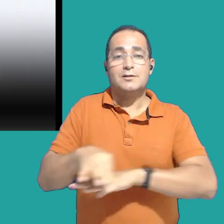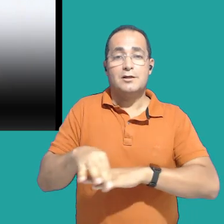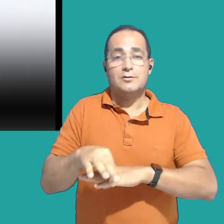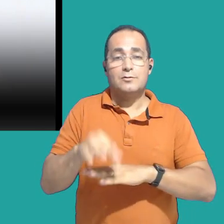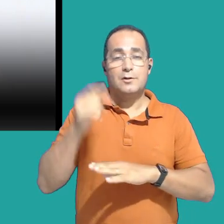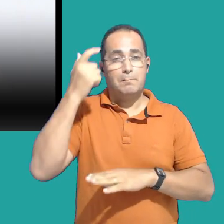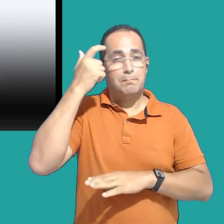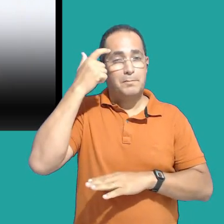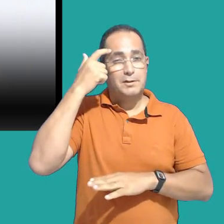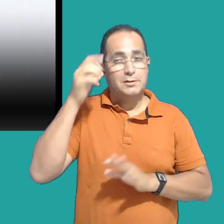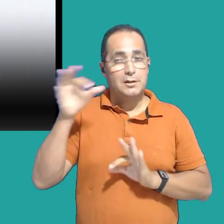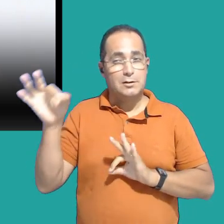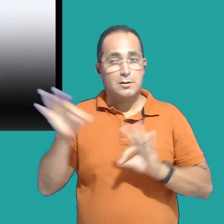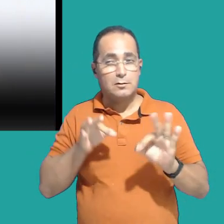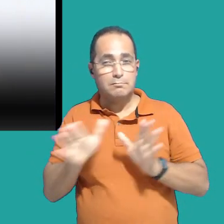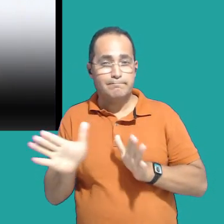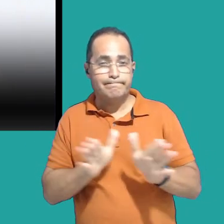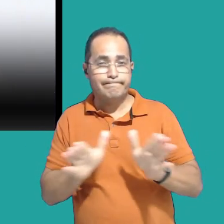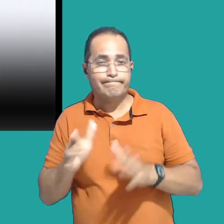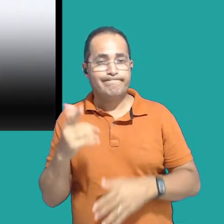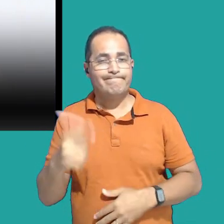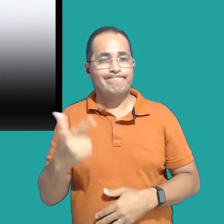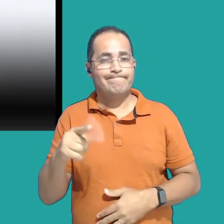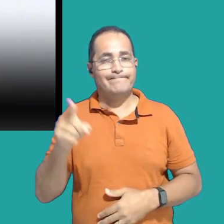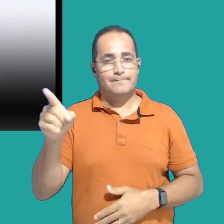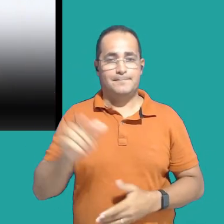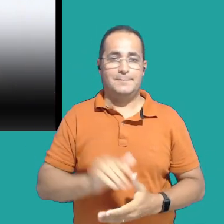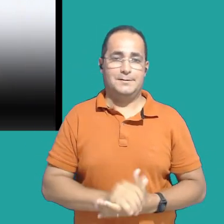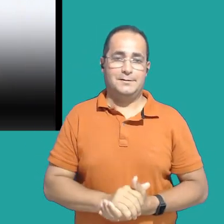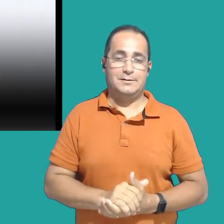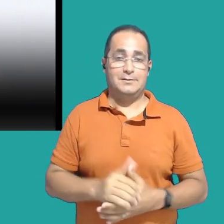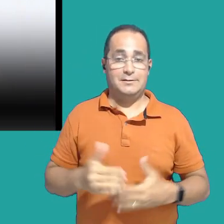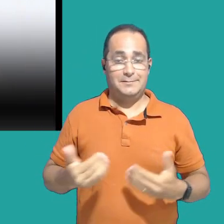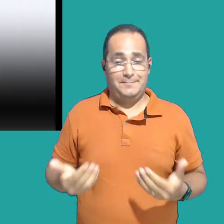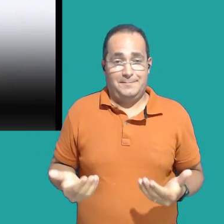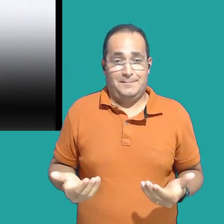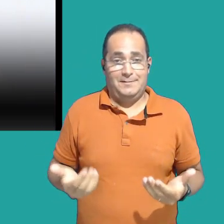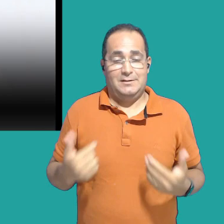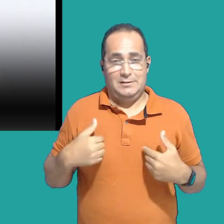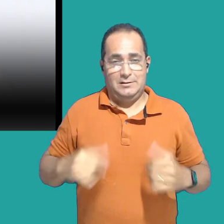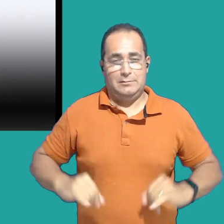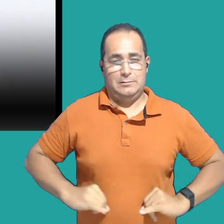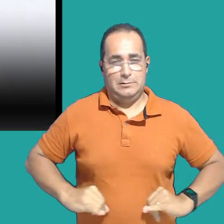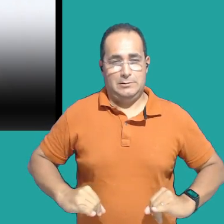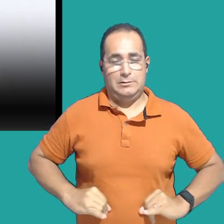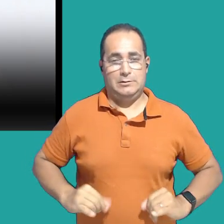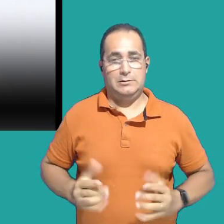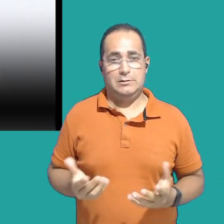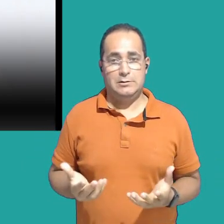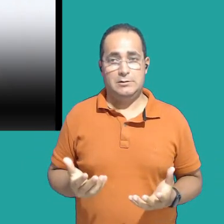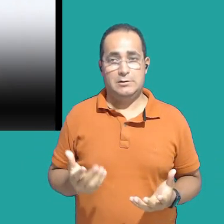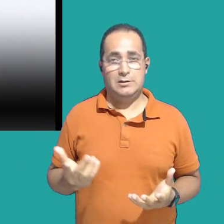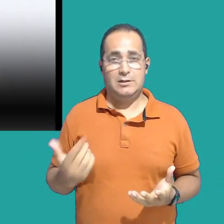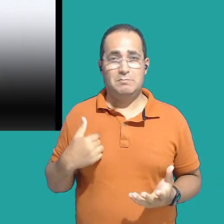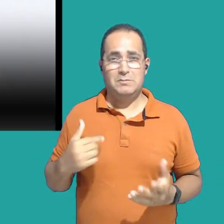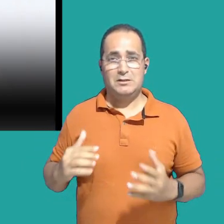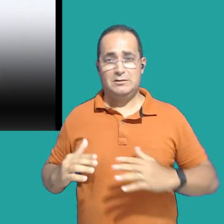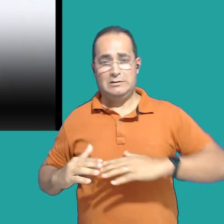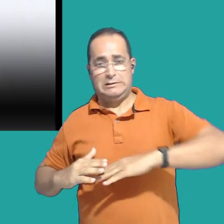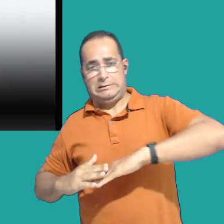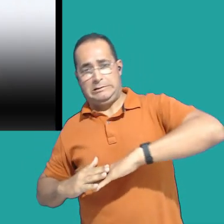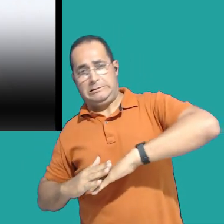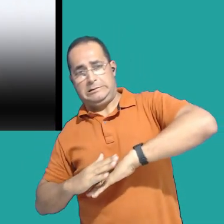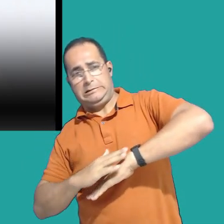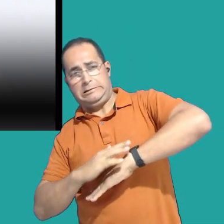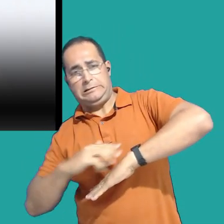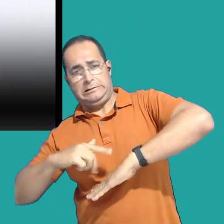tinha uma arquitetura assim pensada para ser acessível. E, portanto, eu sofria, né, porque era